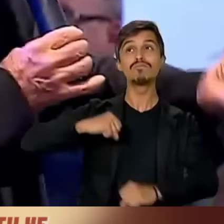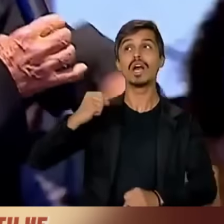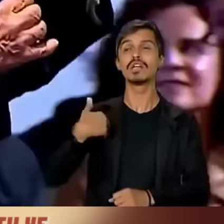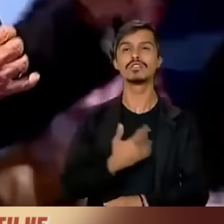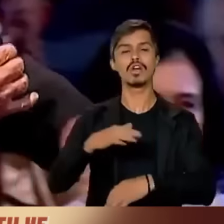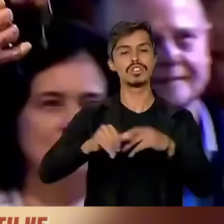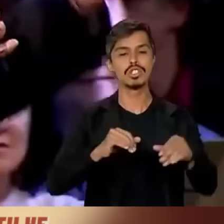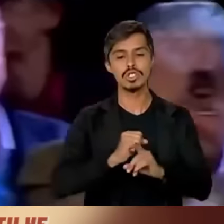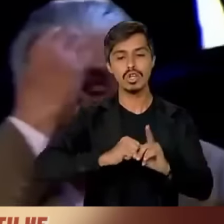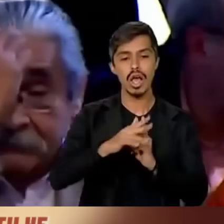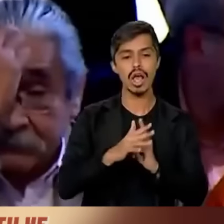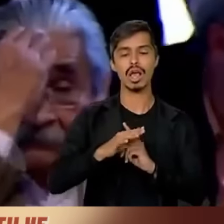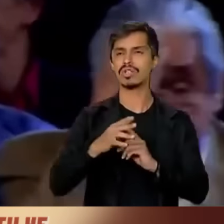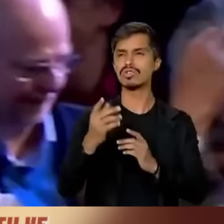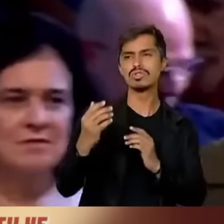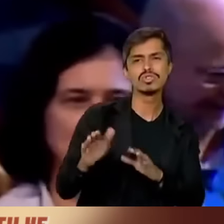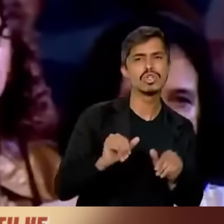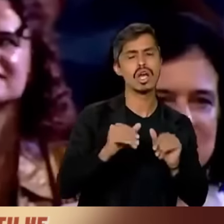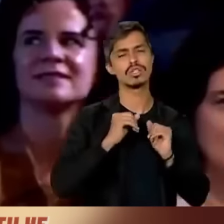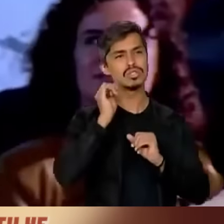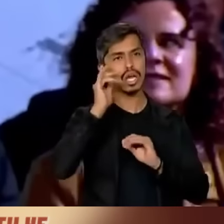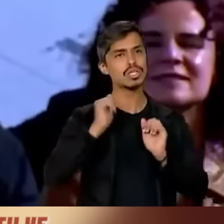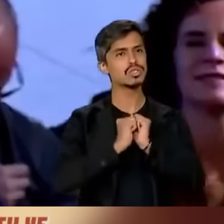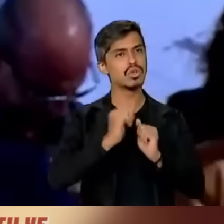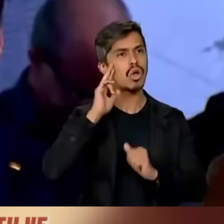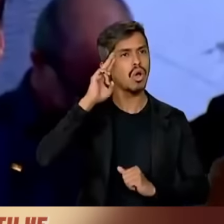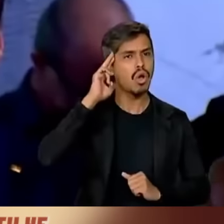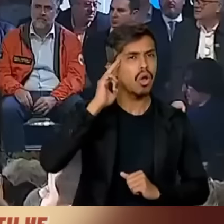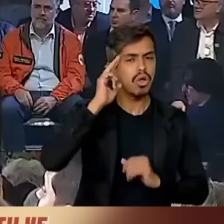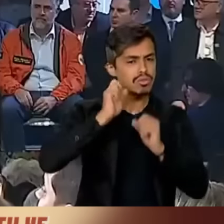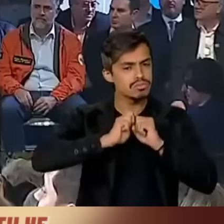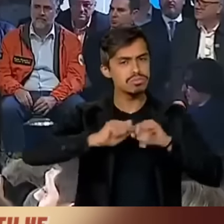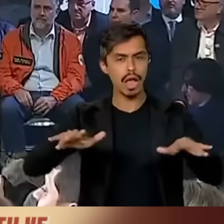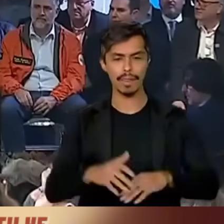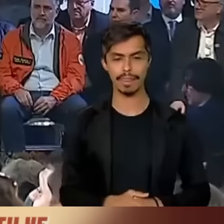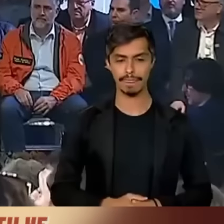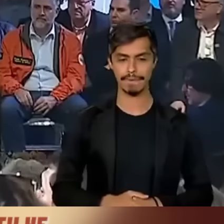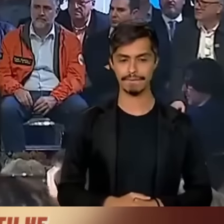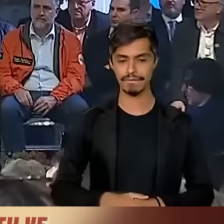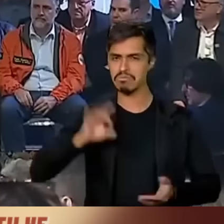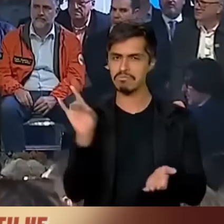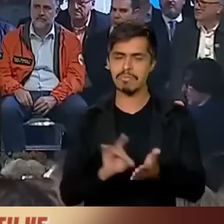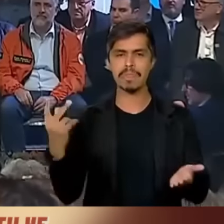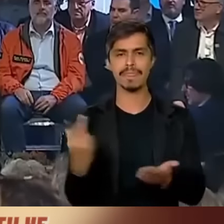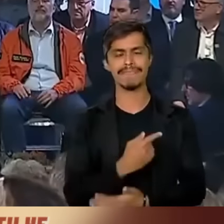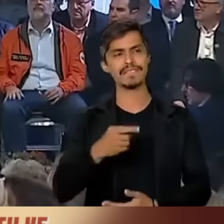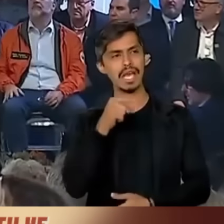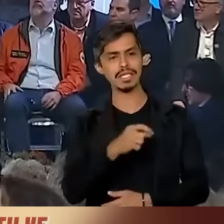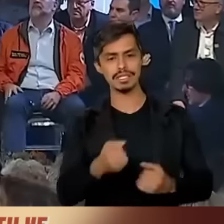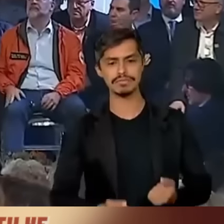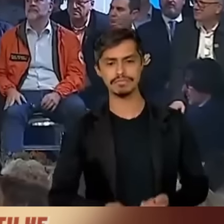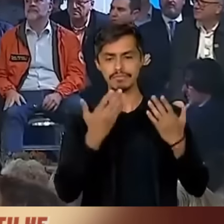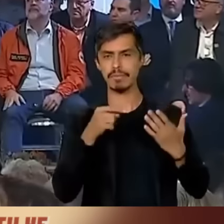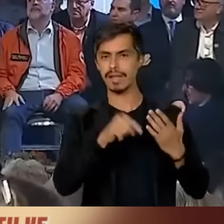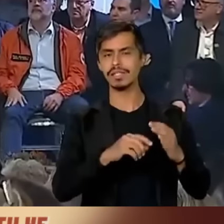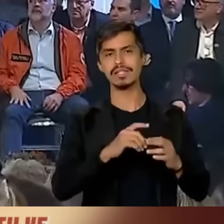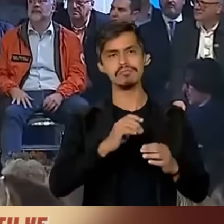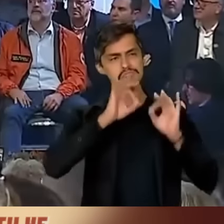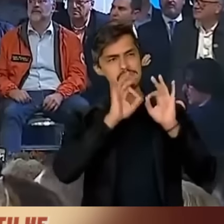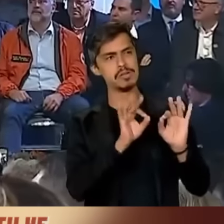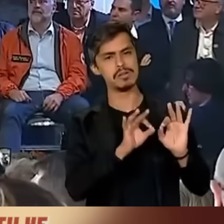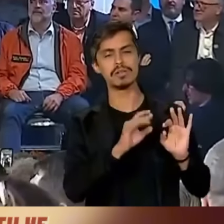levar a sociedade e sonhar junto com a gente transforma esse sonho coletivo em a realidade. E está aqui, inaugurando essa excelência para,